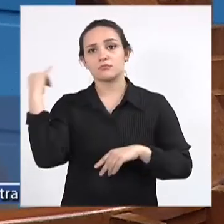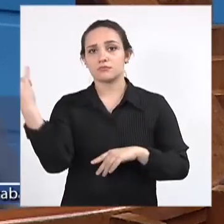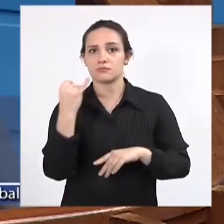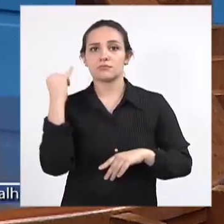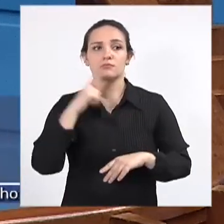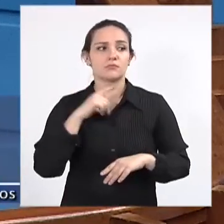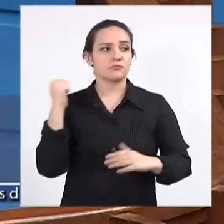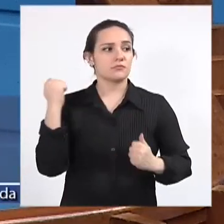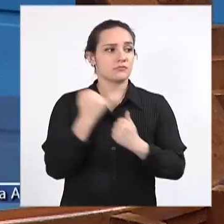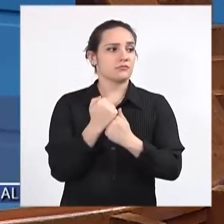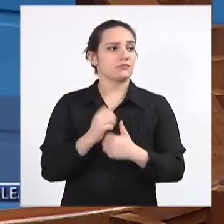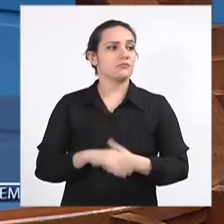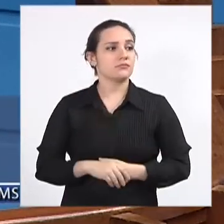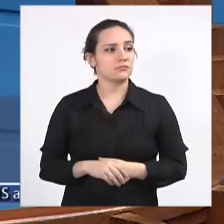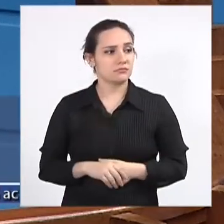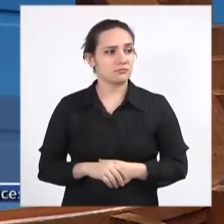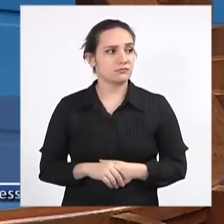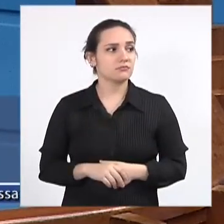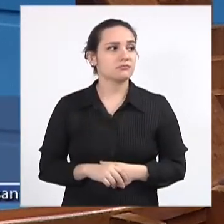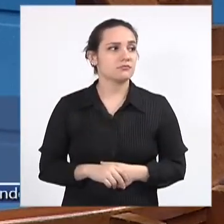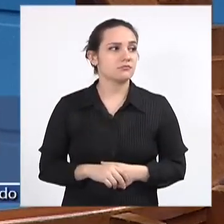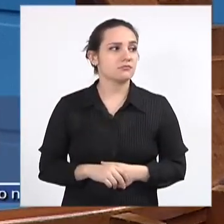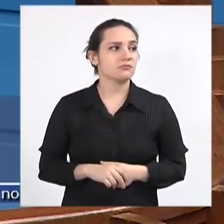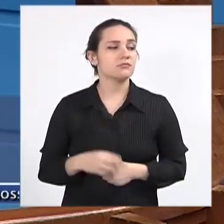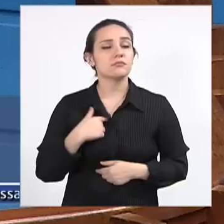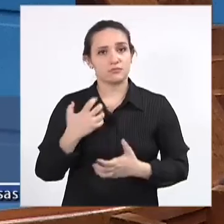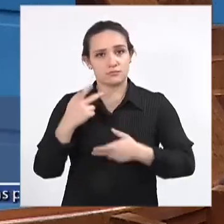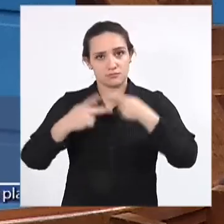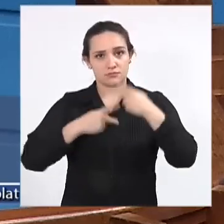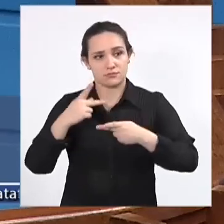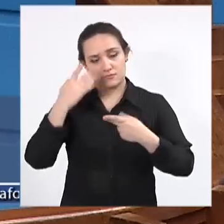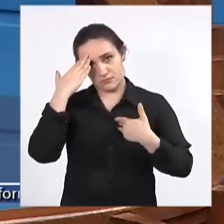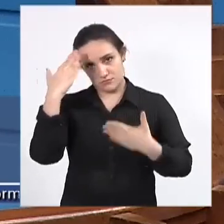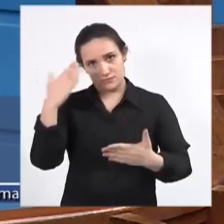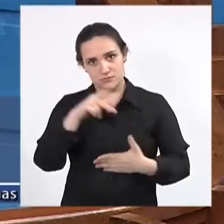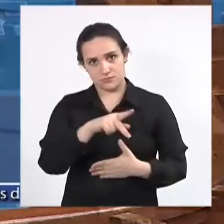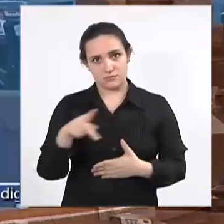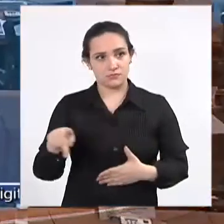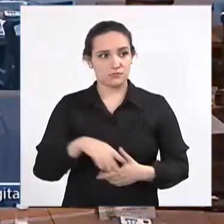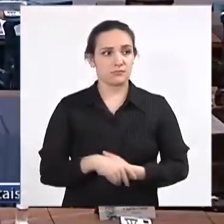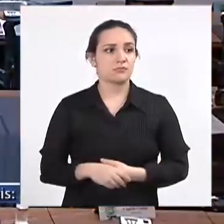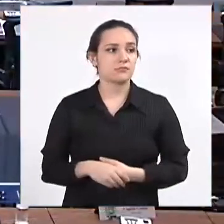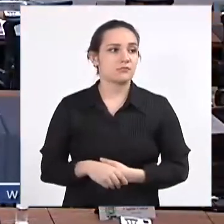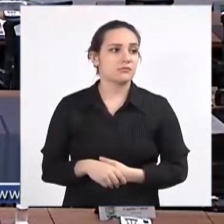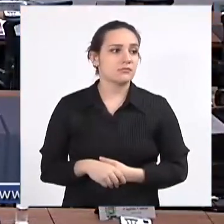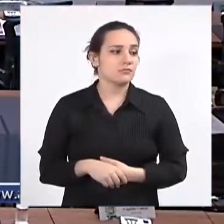É essa a reflexão que eu gostaria de deixar aqui. Muito obrigado, senhor presidente.